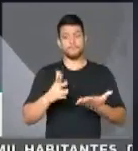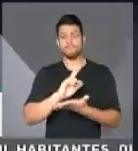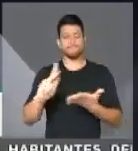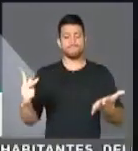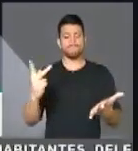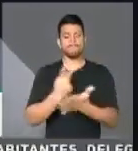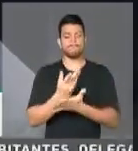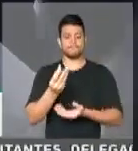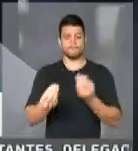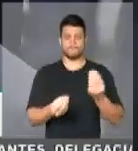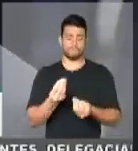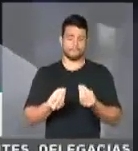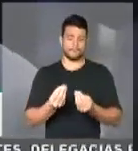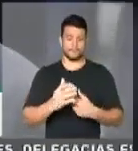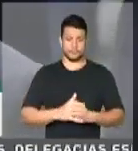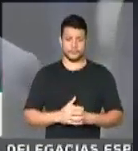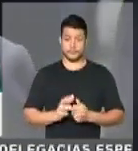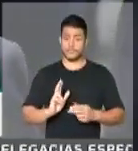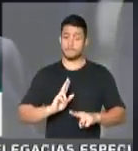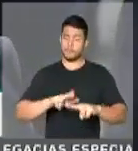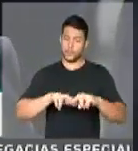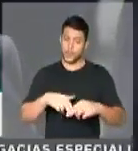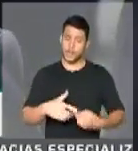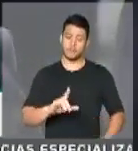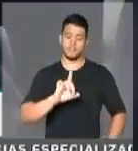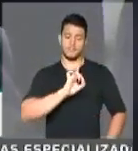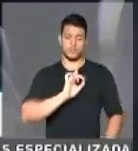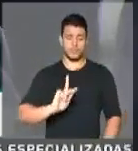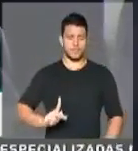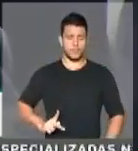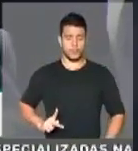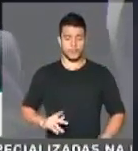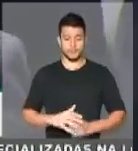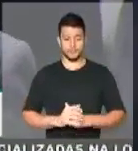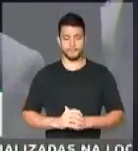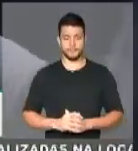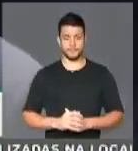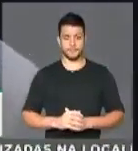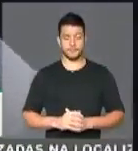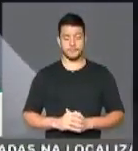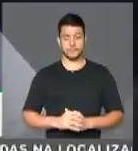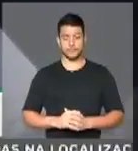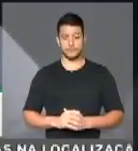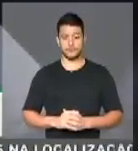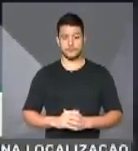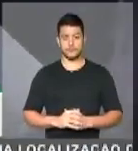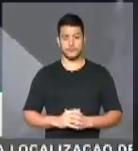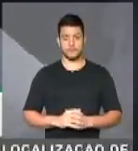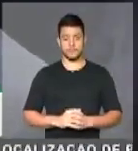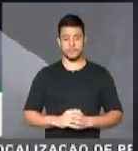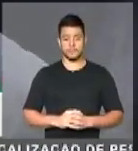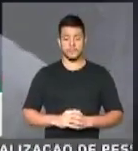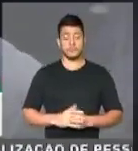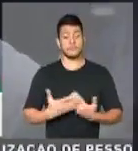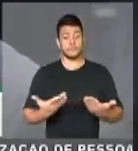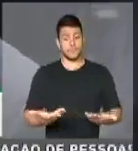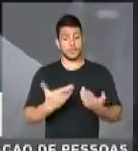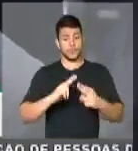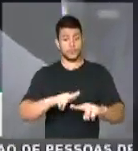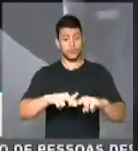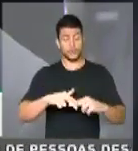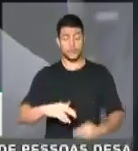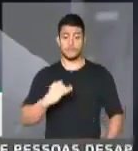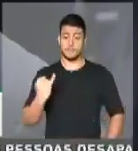na prática por meio das defensorias, a Defensoria Pública da União e também dos Estados. Por isso